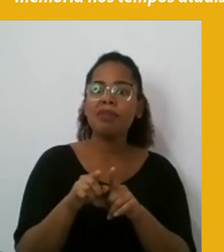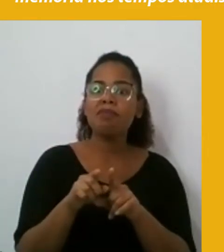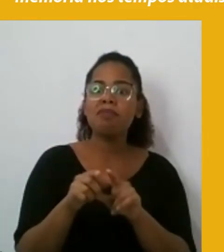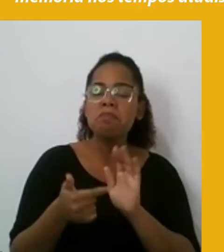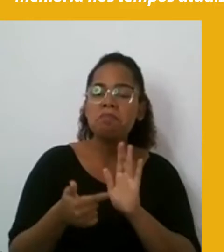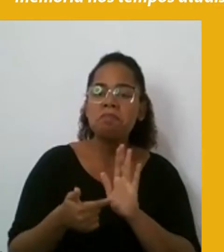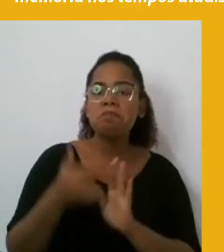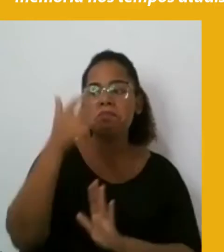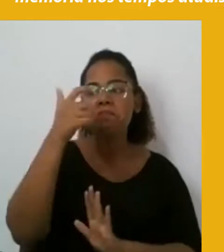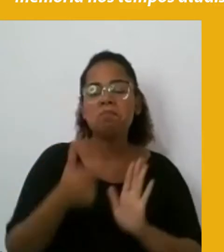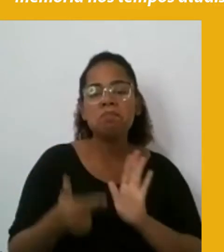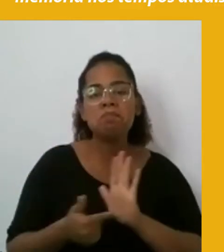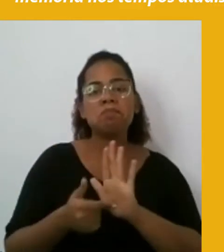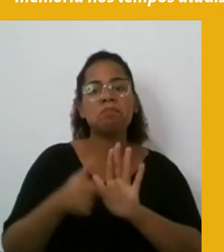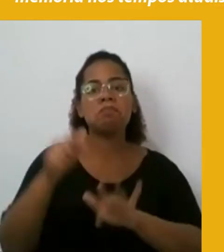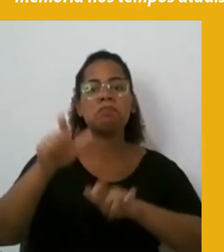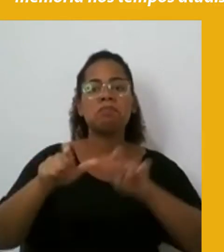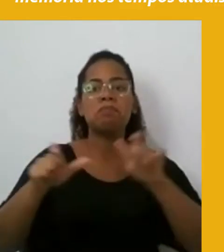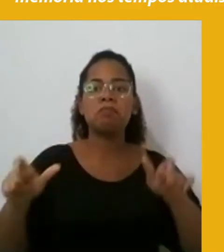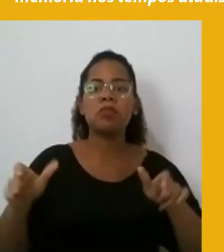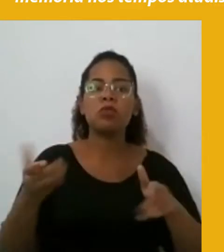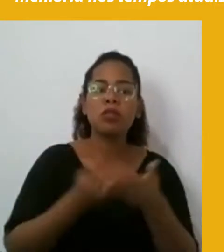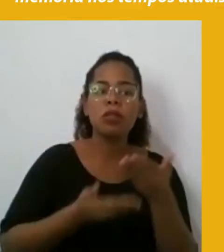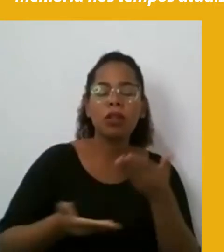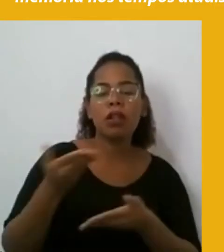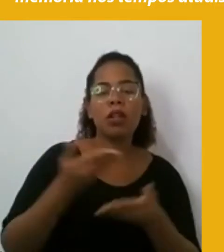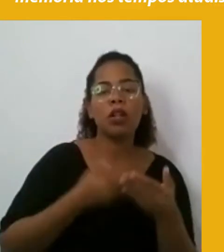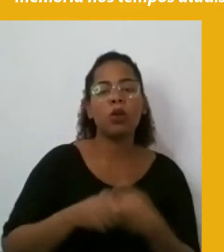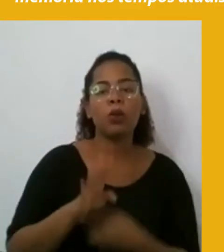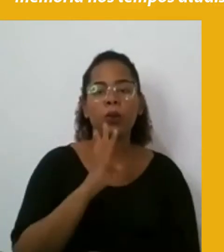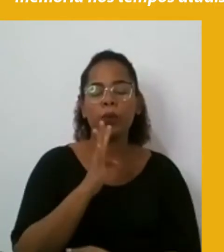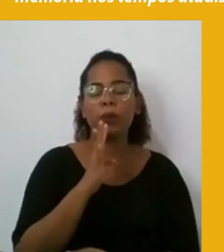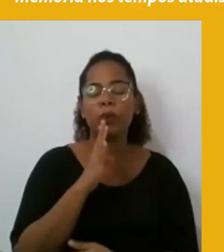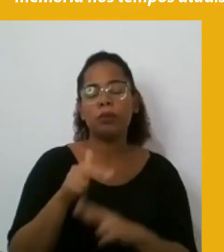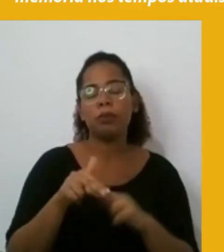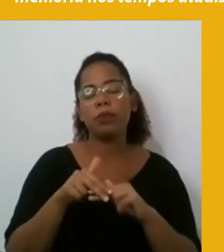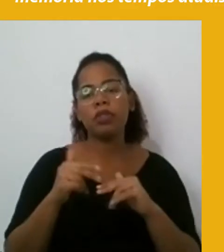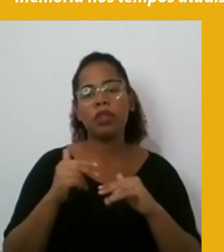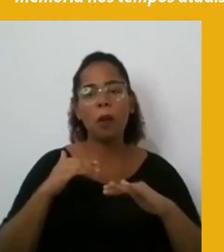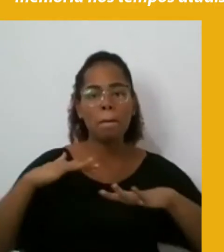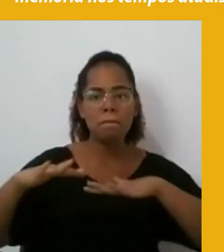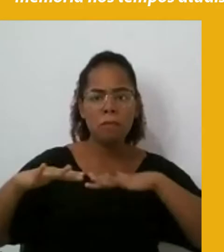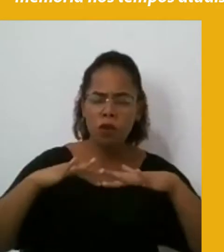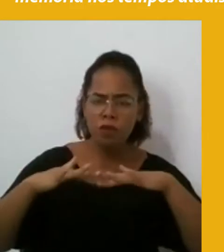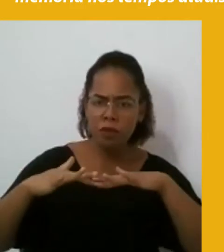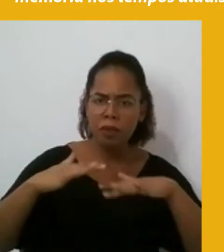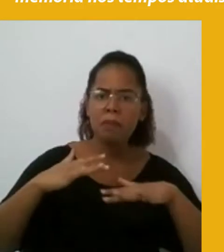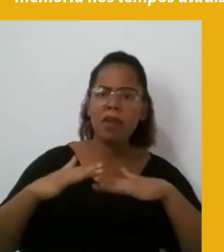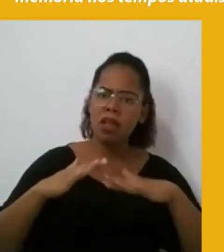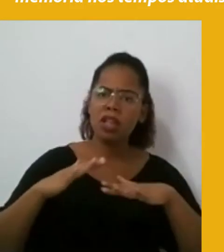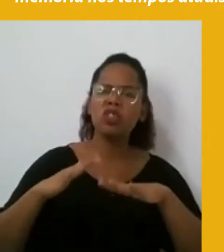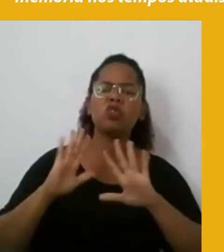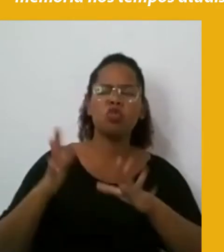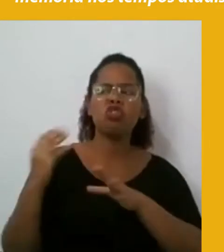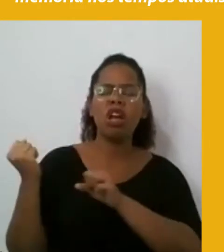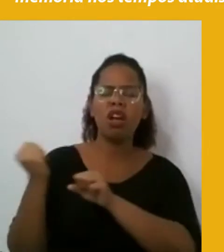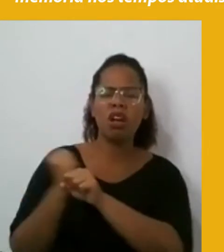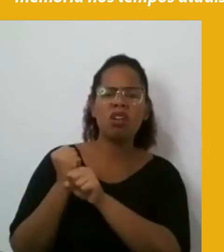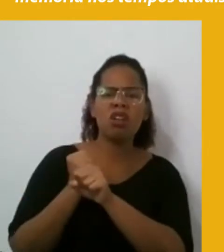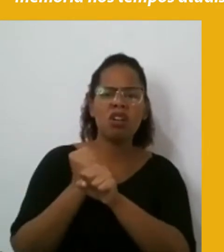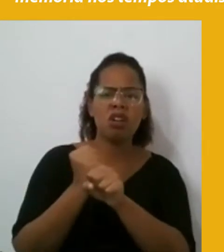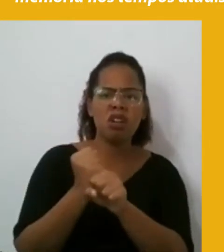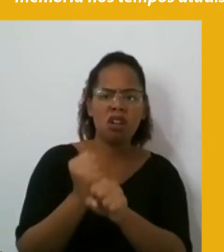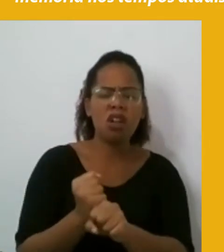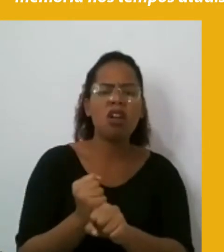esse movimento que vem de algumas décadas, né, ele ganhou um fortalecimento no Brasil recentemente, ganhou políticas públicas, inclusive os pontos de